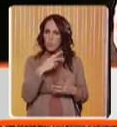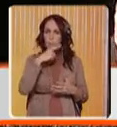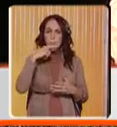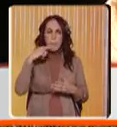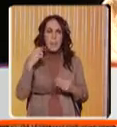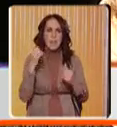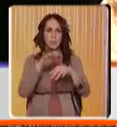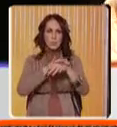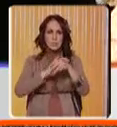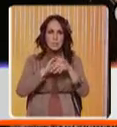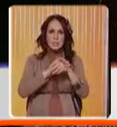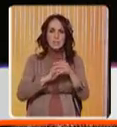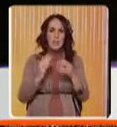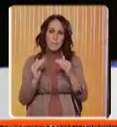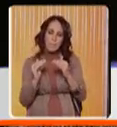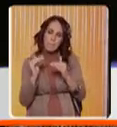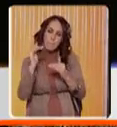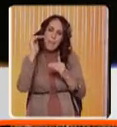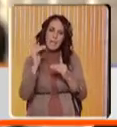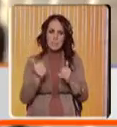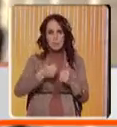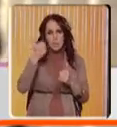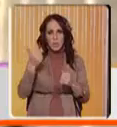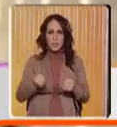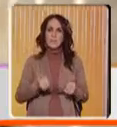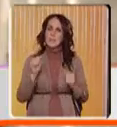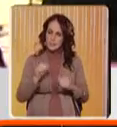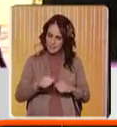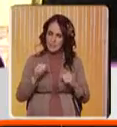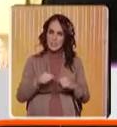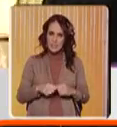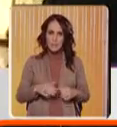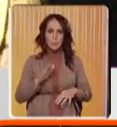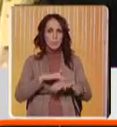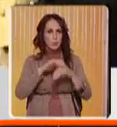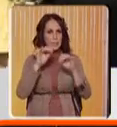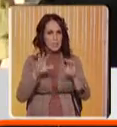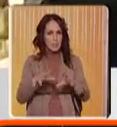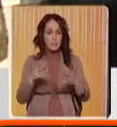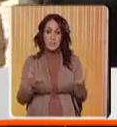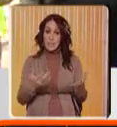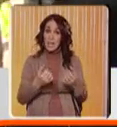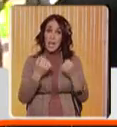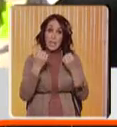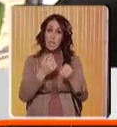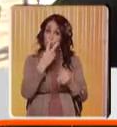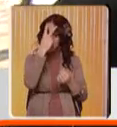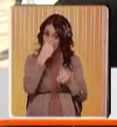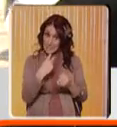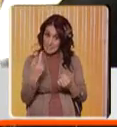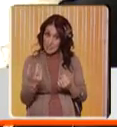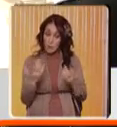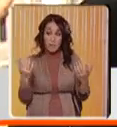mais agudos, agudizam os outros sentidos. Sim, senhor. Derivado à falta de vista, tem